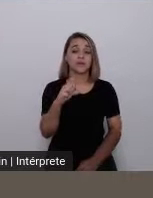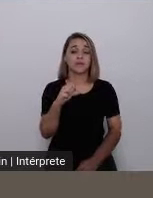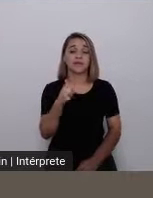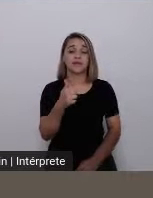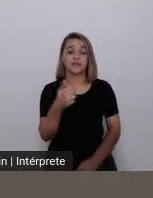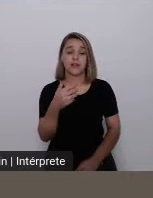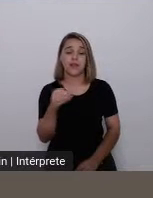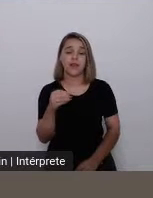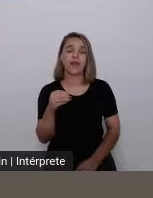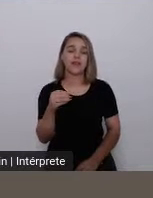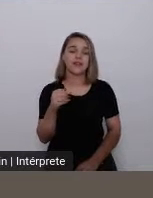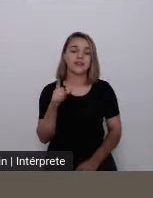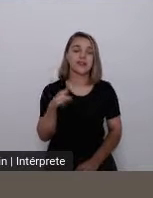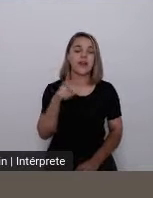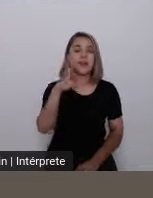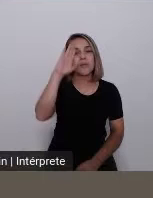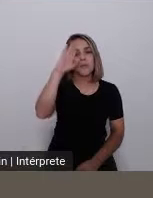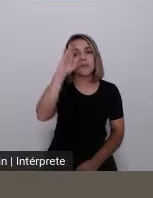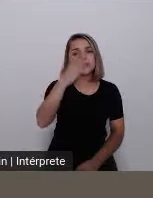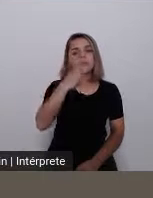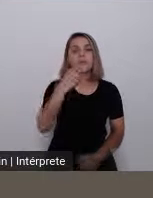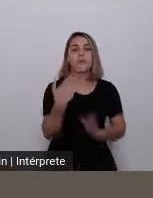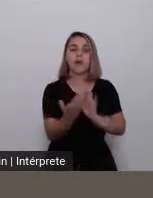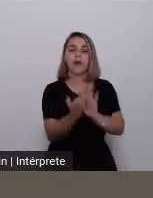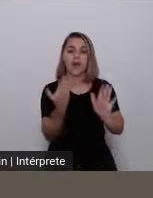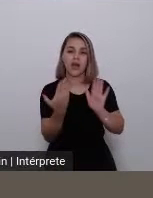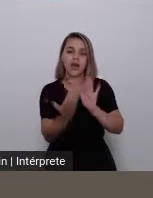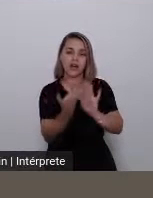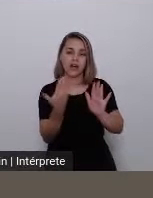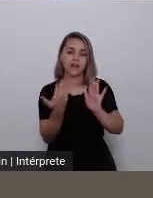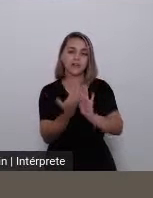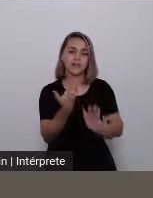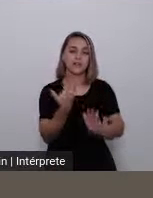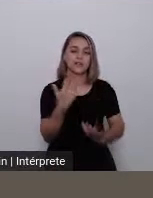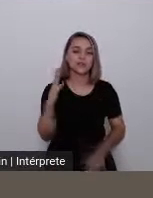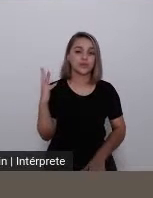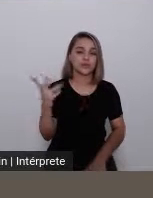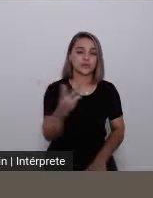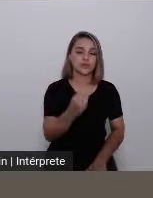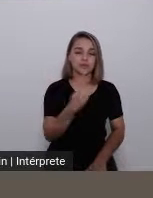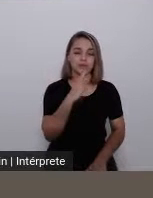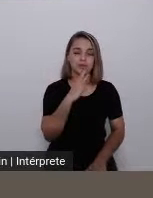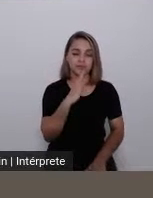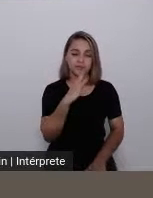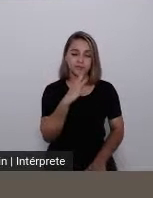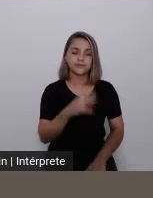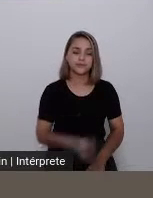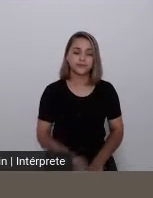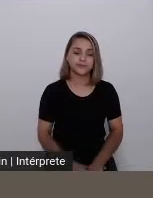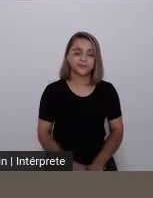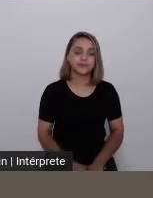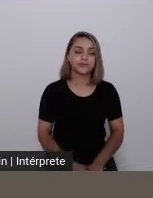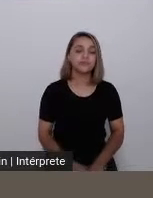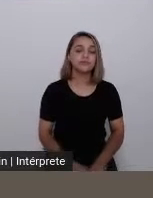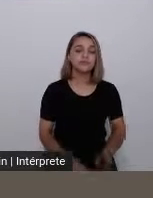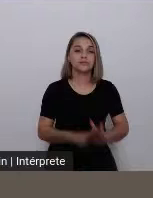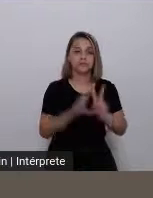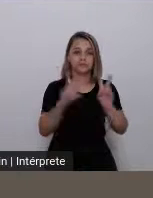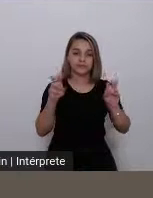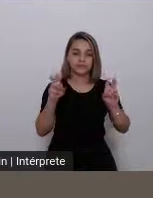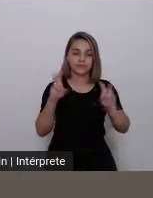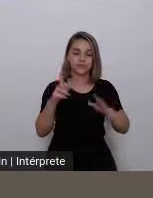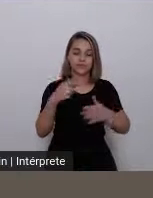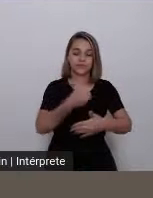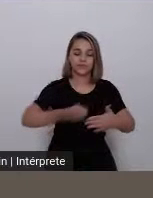a personagem central de um livro diário coletivo, que ganhou o título de Perfeito Cozinheiro